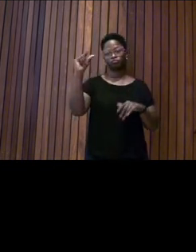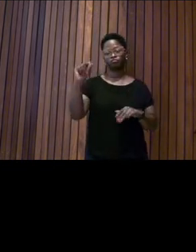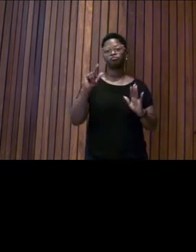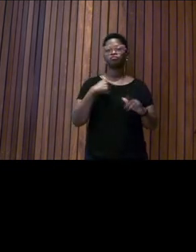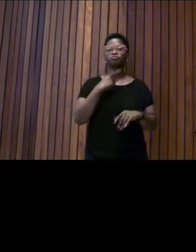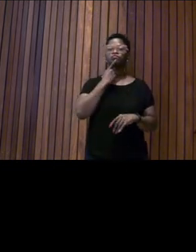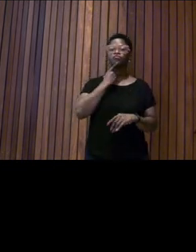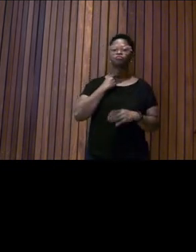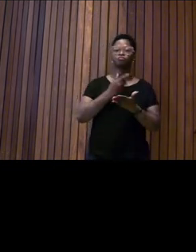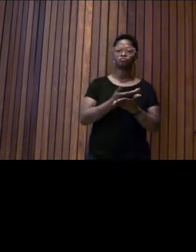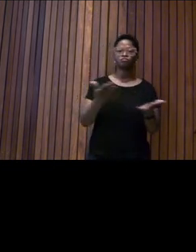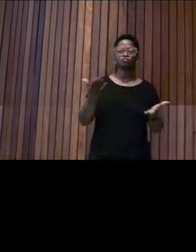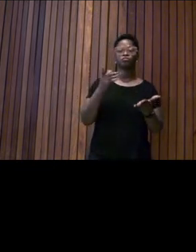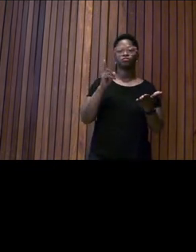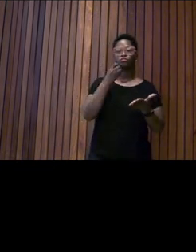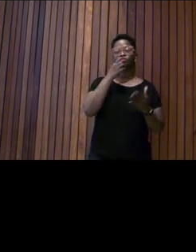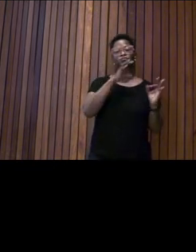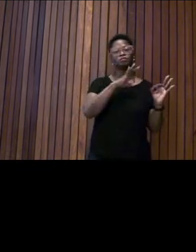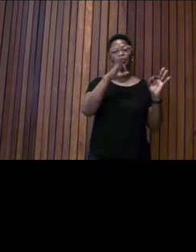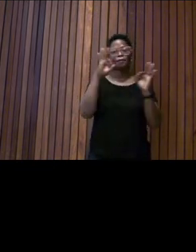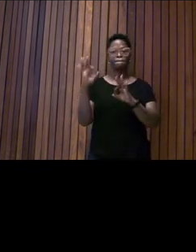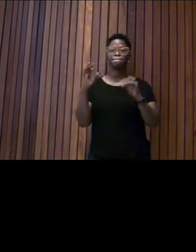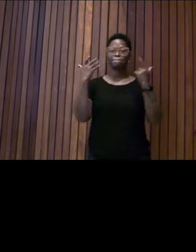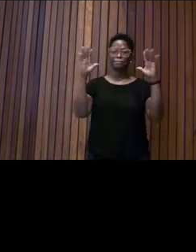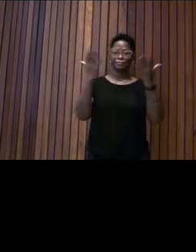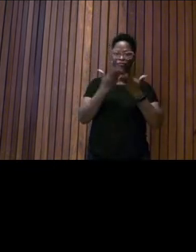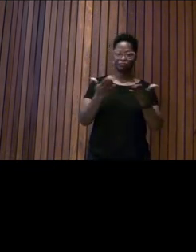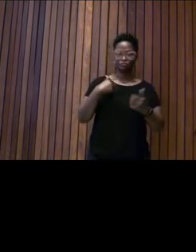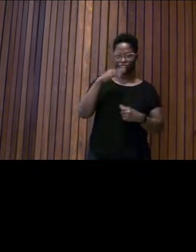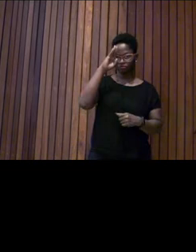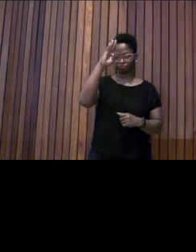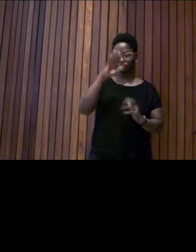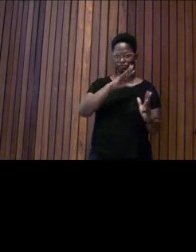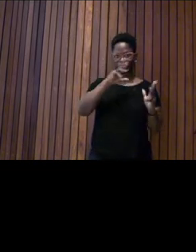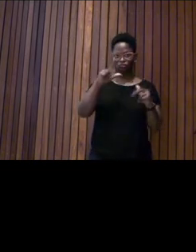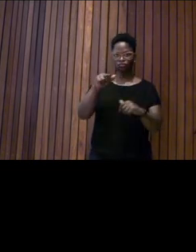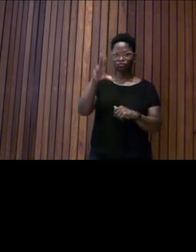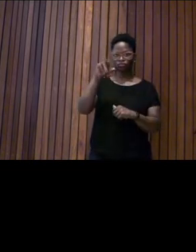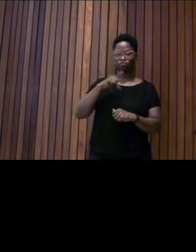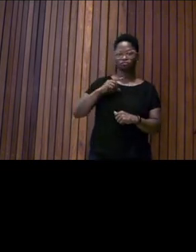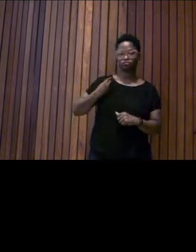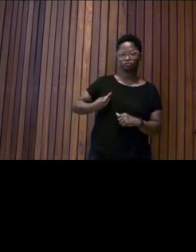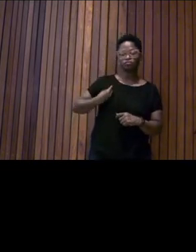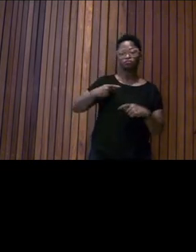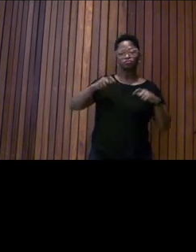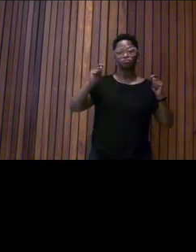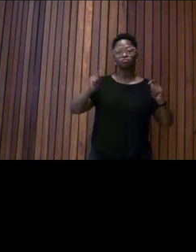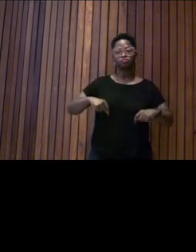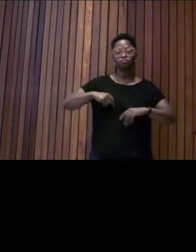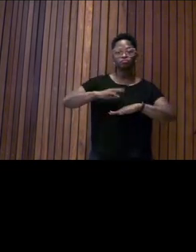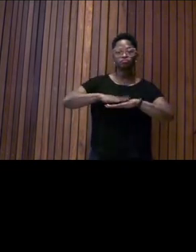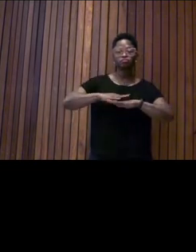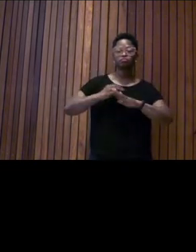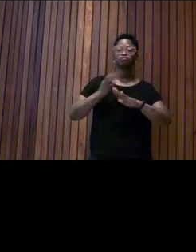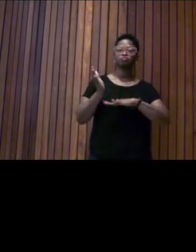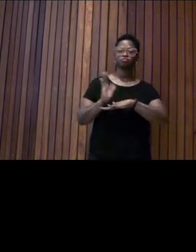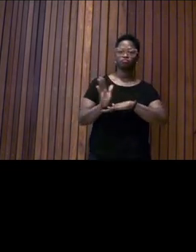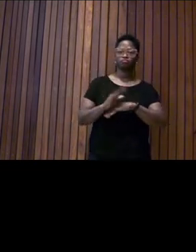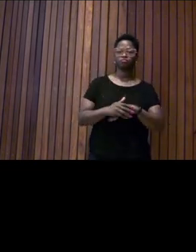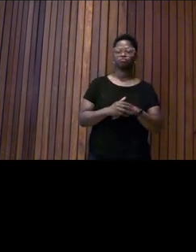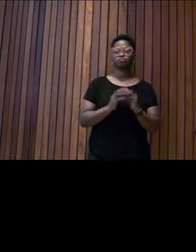desejo a todos, né, uma boa exibição e dar parabéns, né, principalmente a todos os alunos que estão aqui presentes que foram capazes de realizar essas obras.